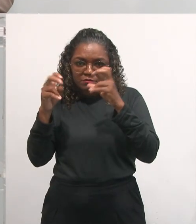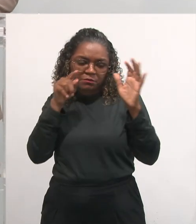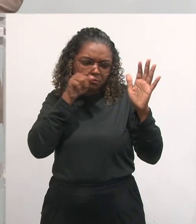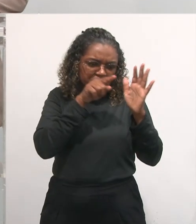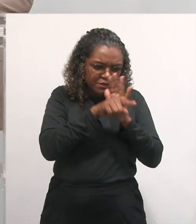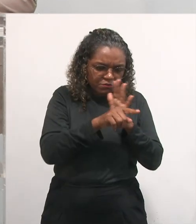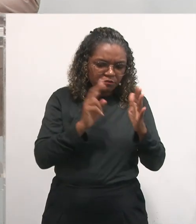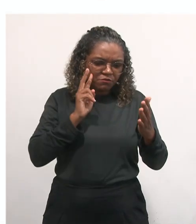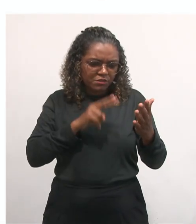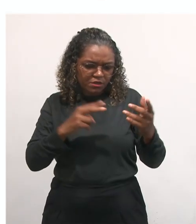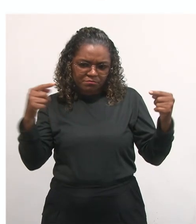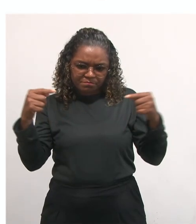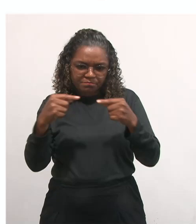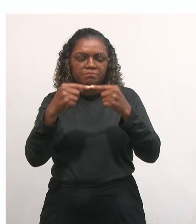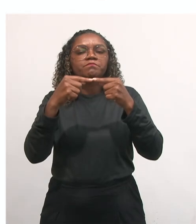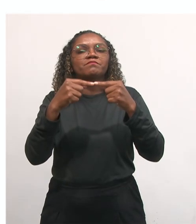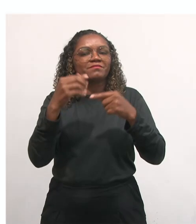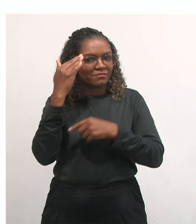está trabalhando.